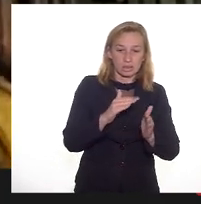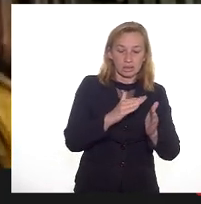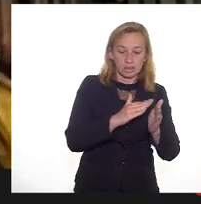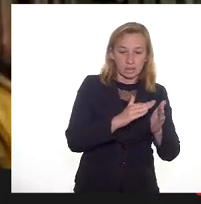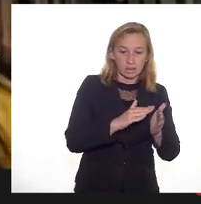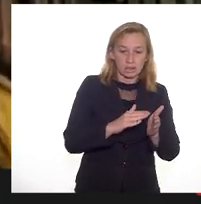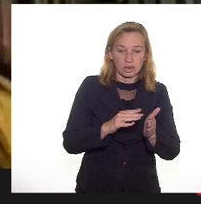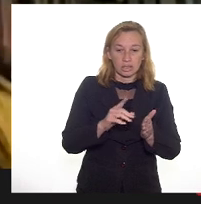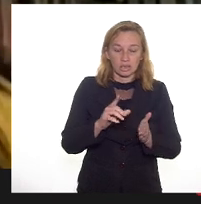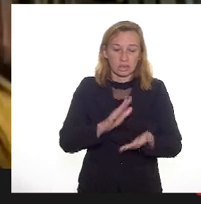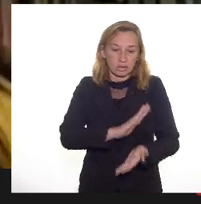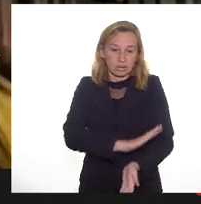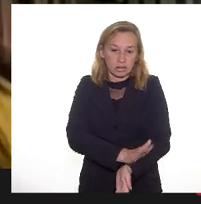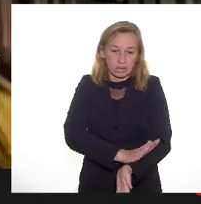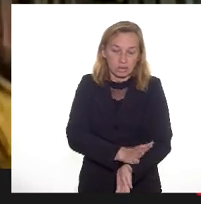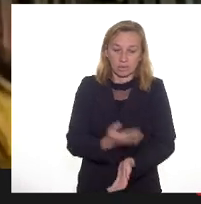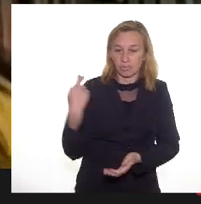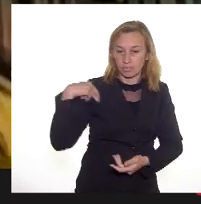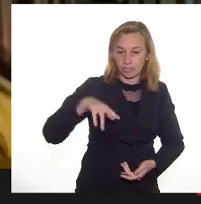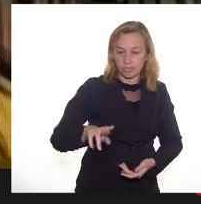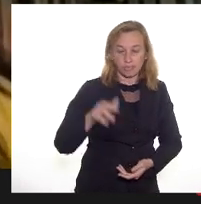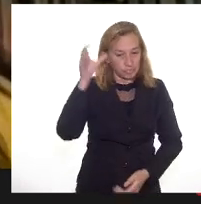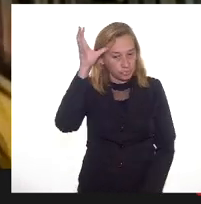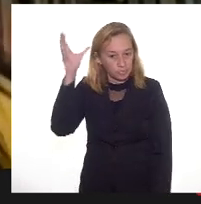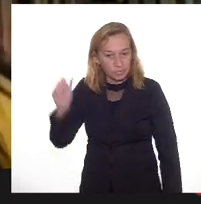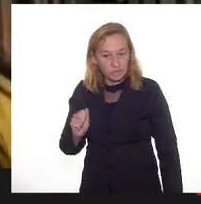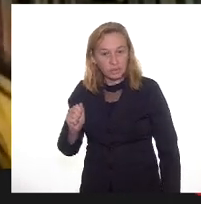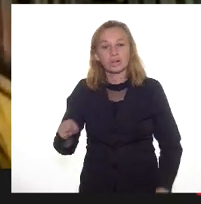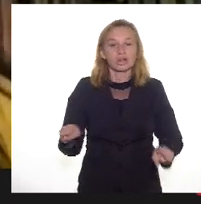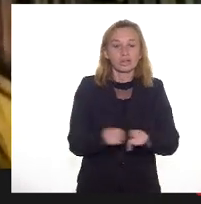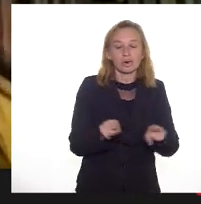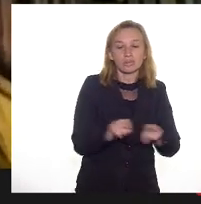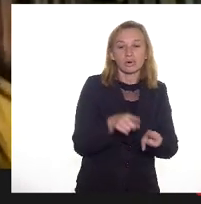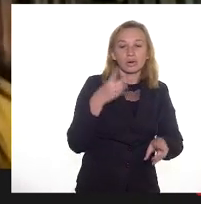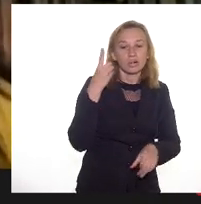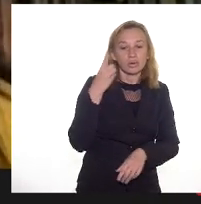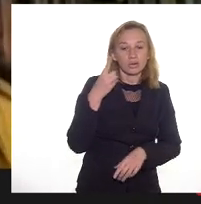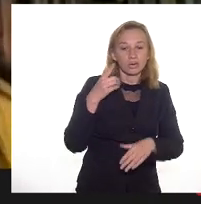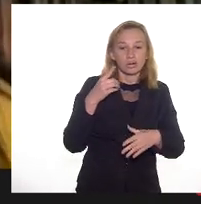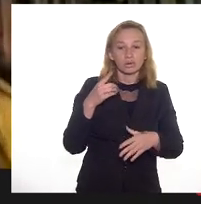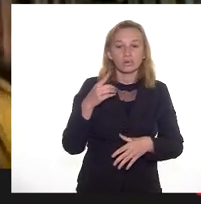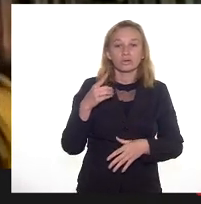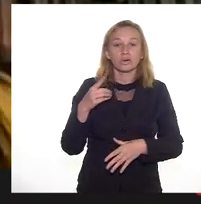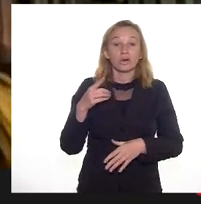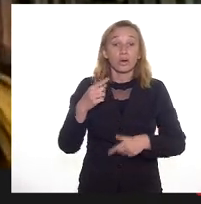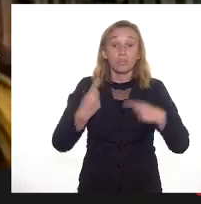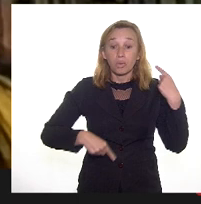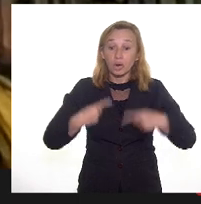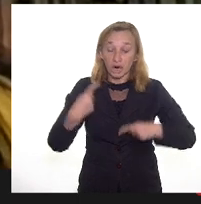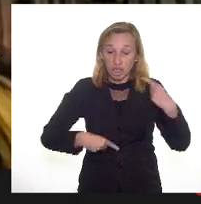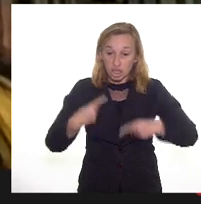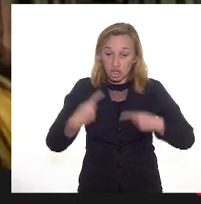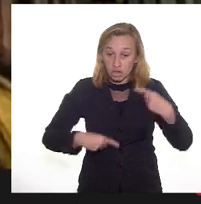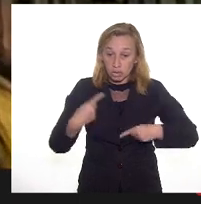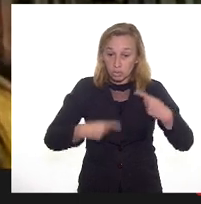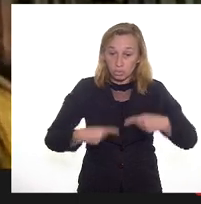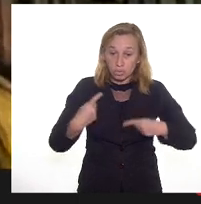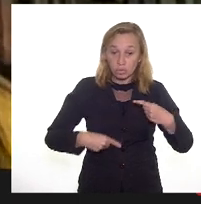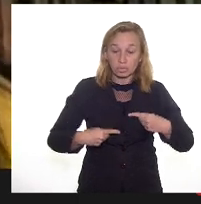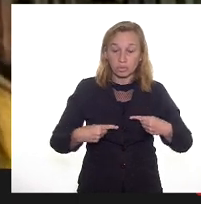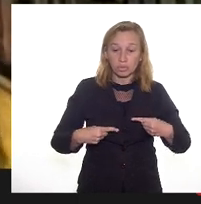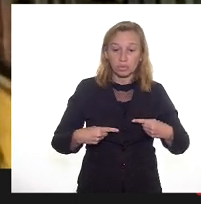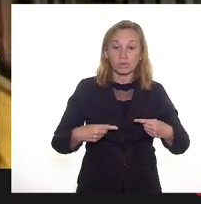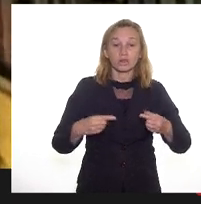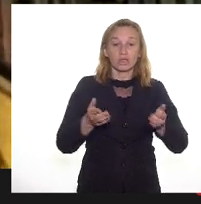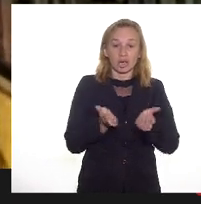afro-brasileiras. Em Campos, a presença também de políticos declaradamente evangélicos na prefeitura